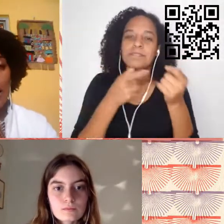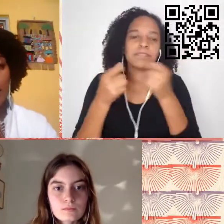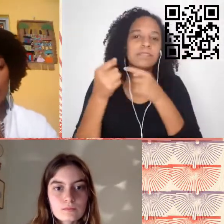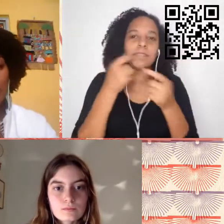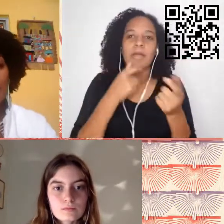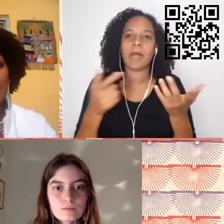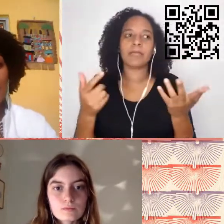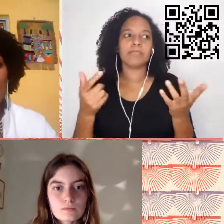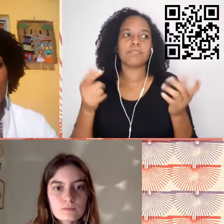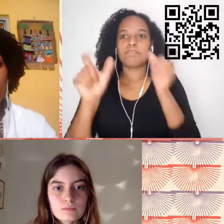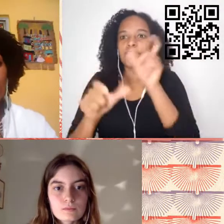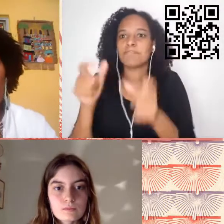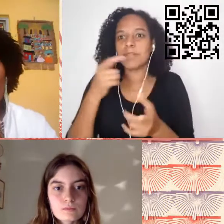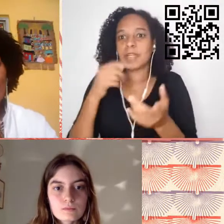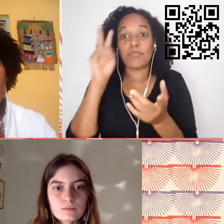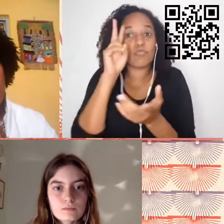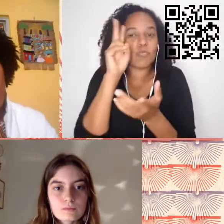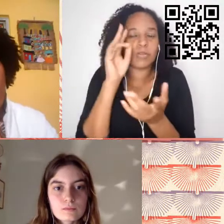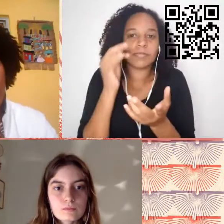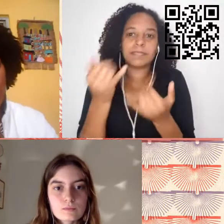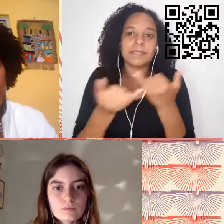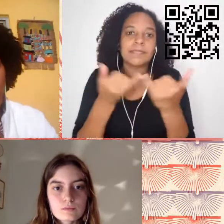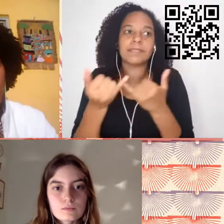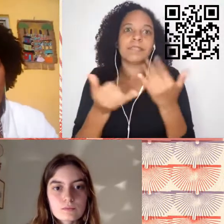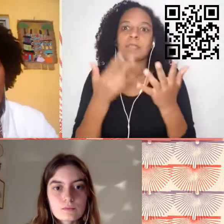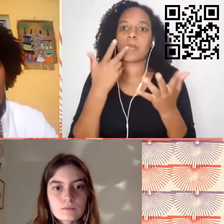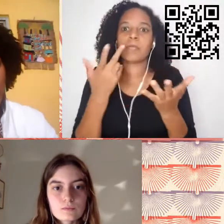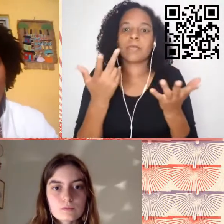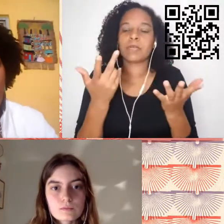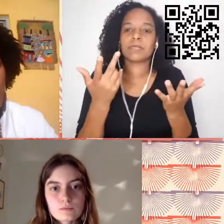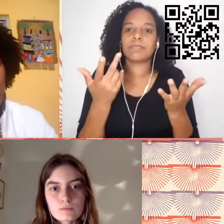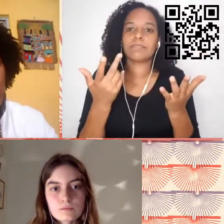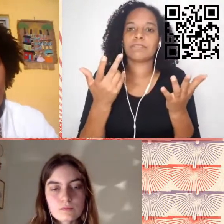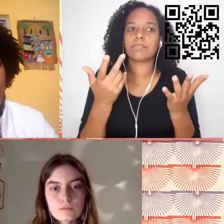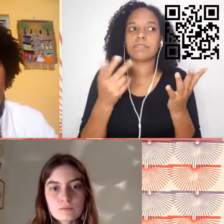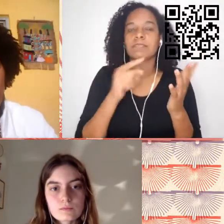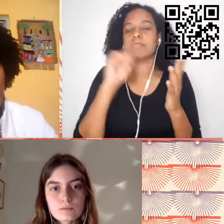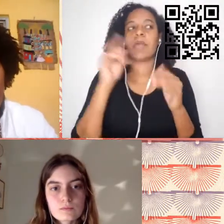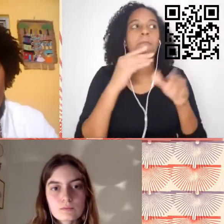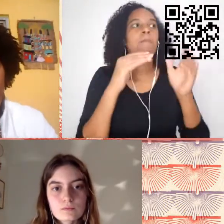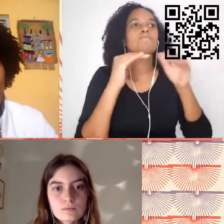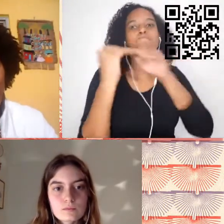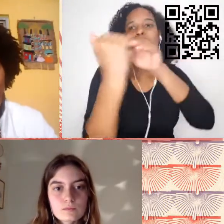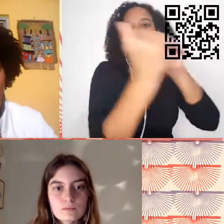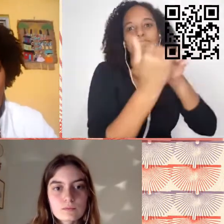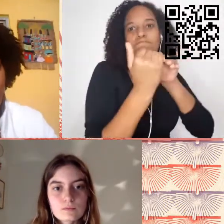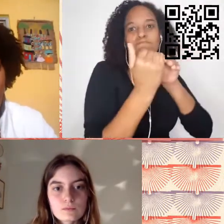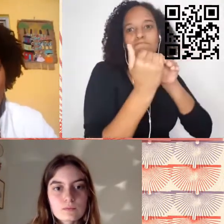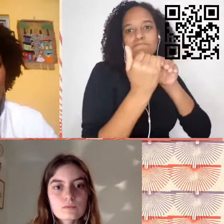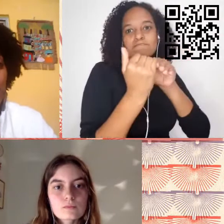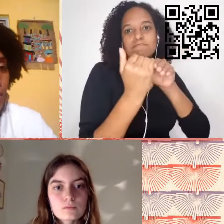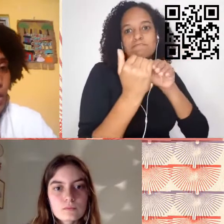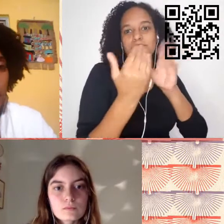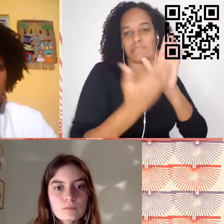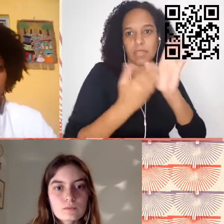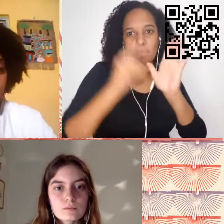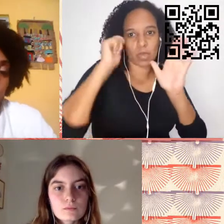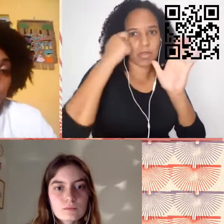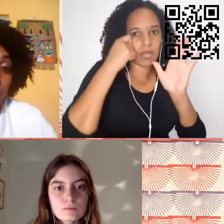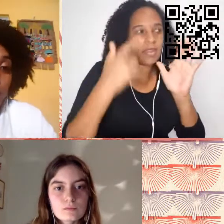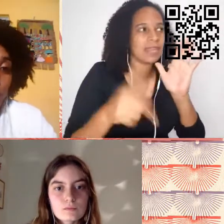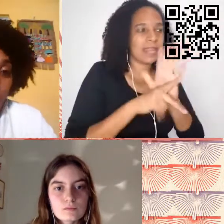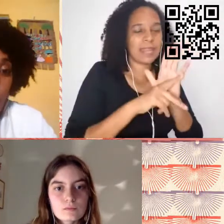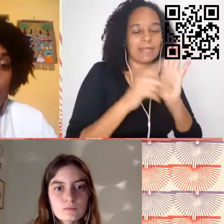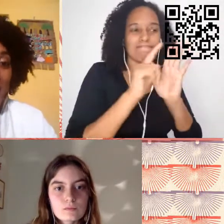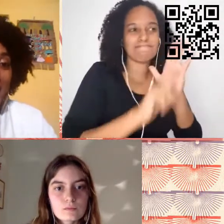esses personagens, fora desse eixo que as pessoas estão acostumadas de ver na literatura negra, né? Na verdade, que,